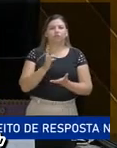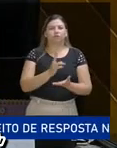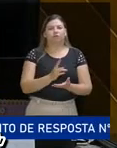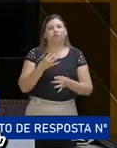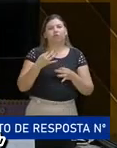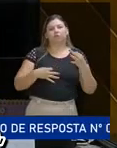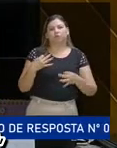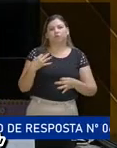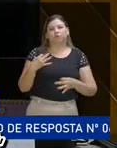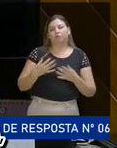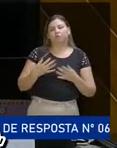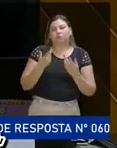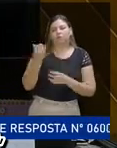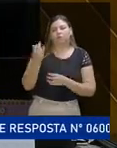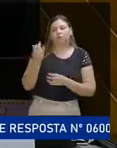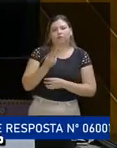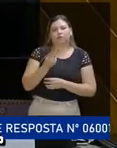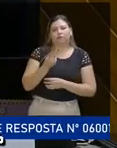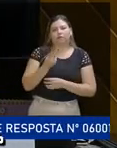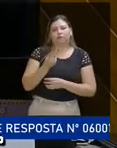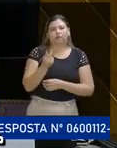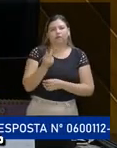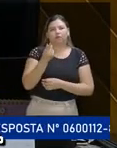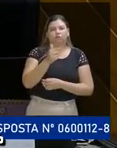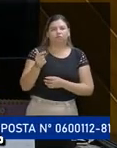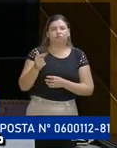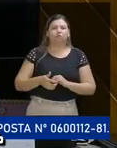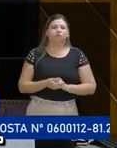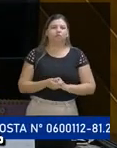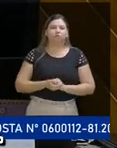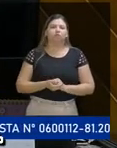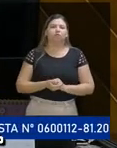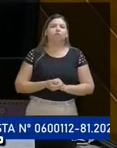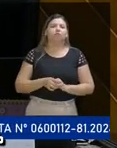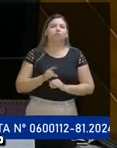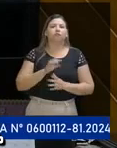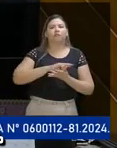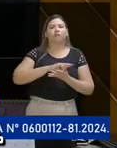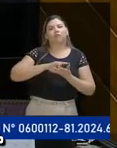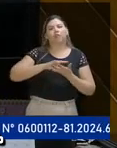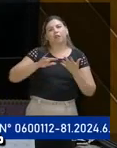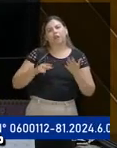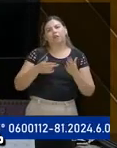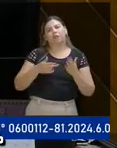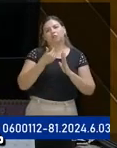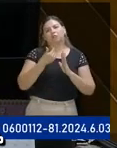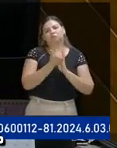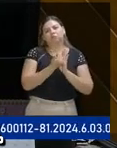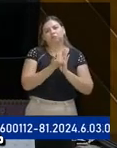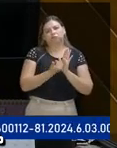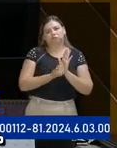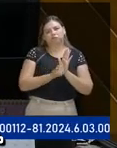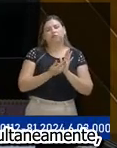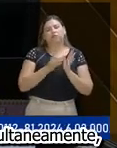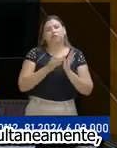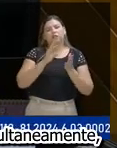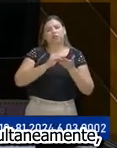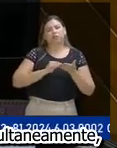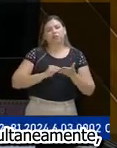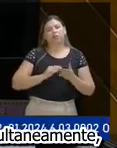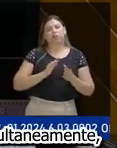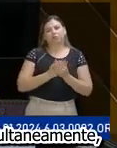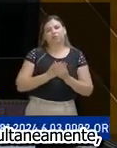juridicamente inócuas. Nesta esteira, há vários precedentes aqui do TSE que eu cito.